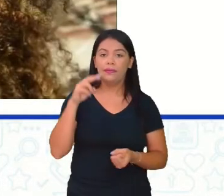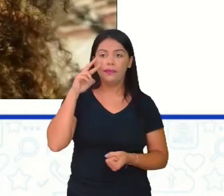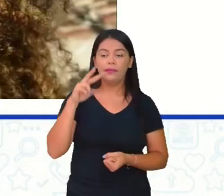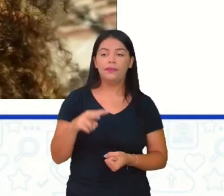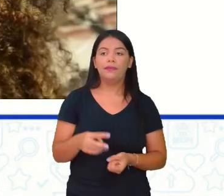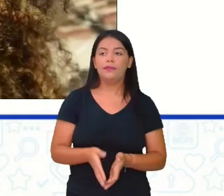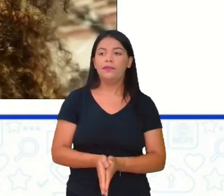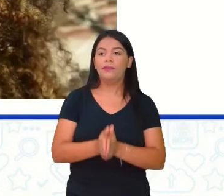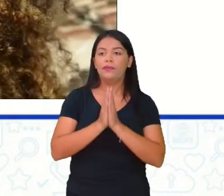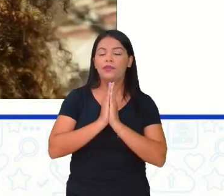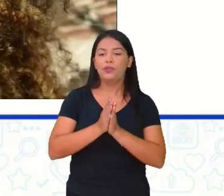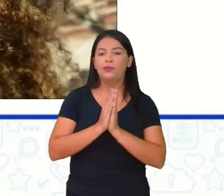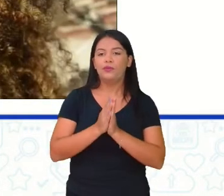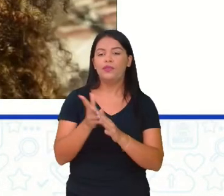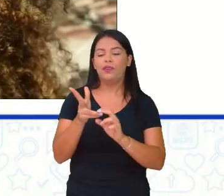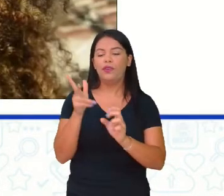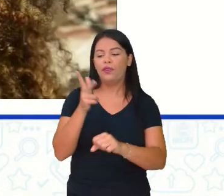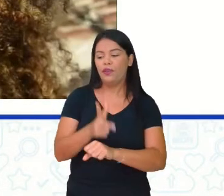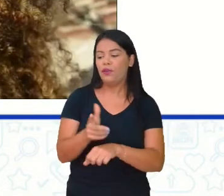Por favor, produção.